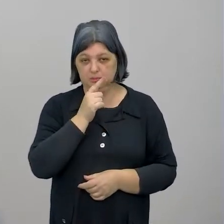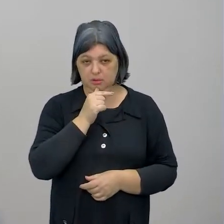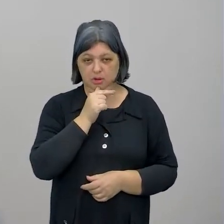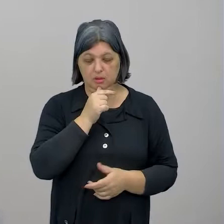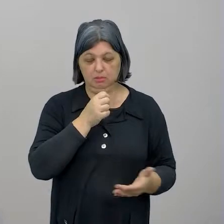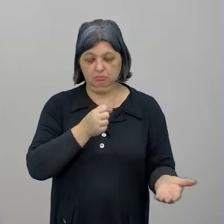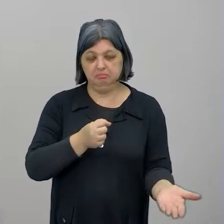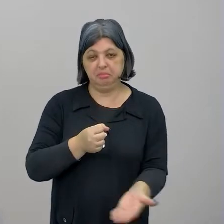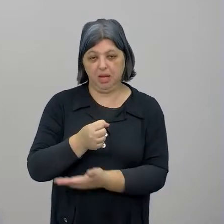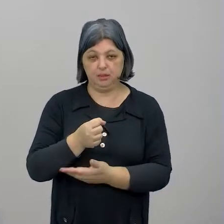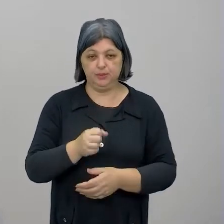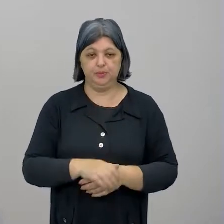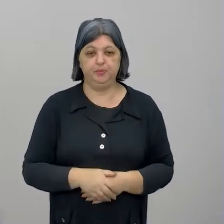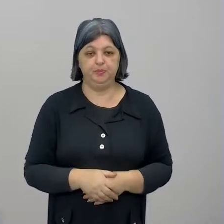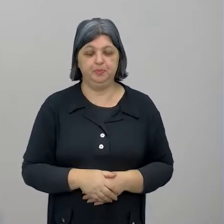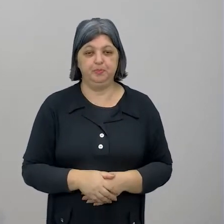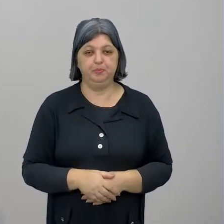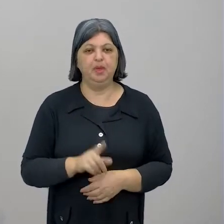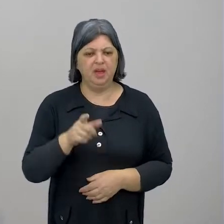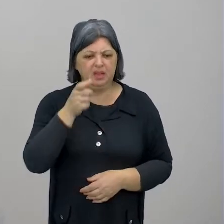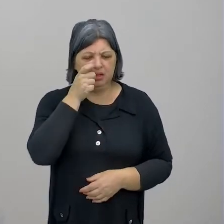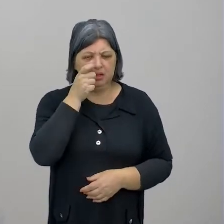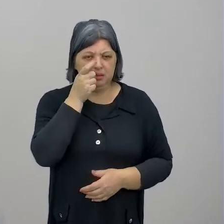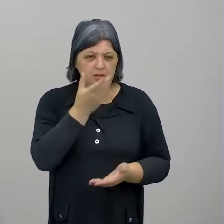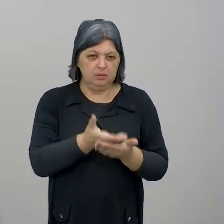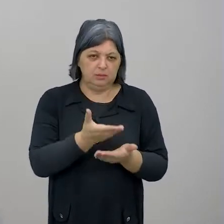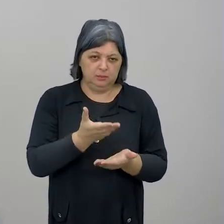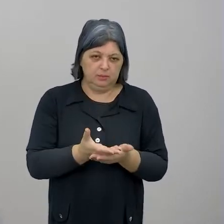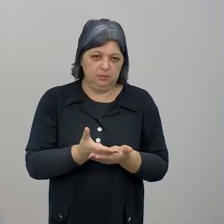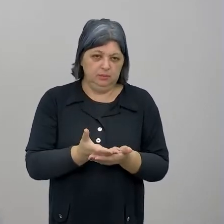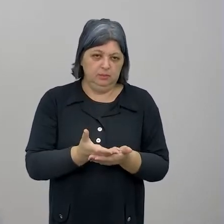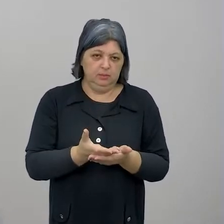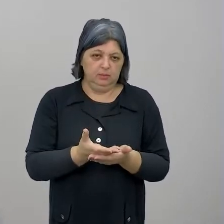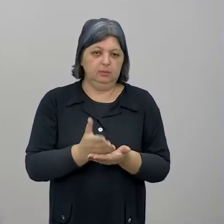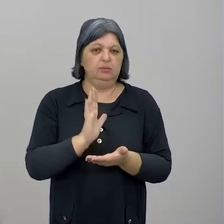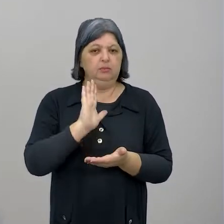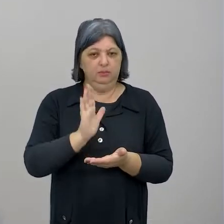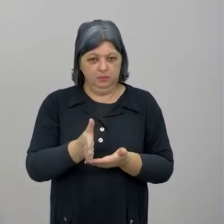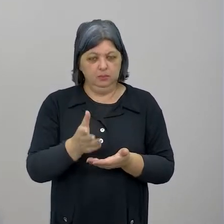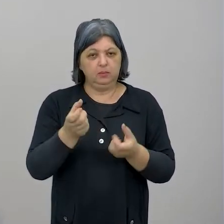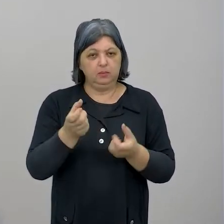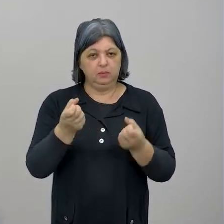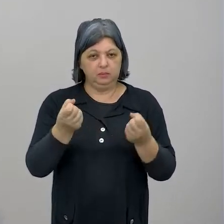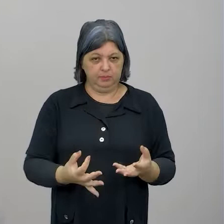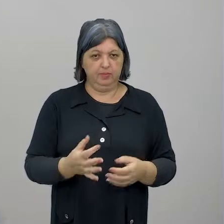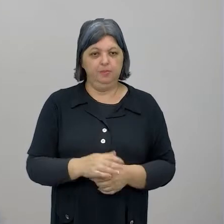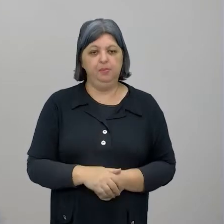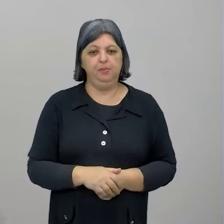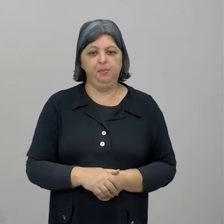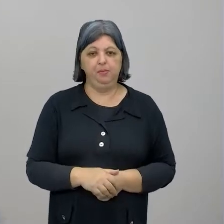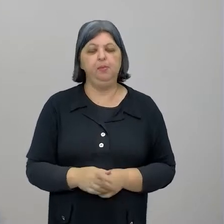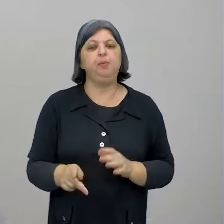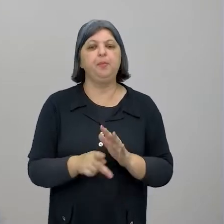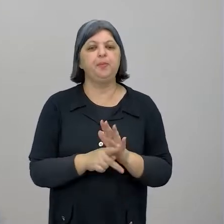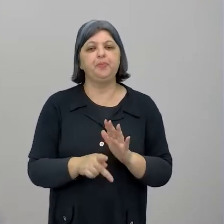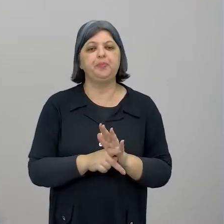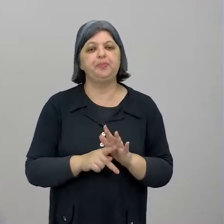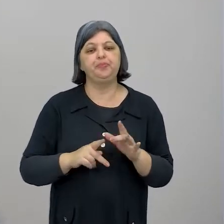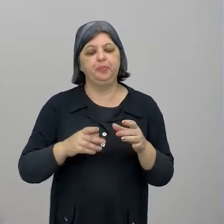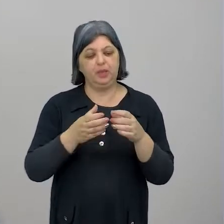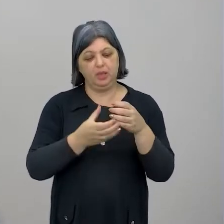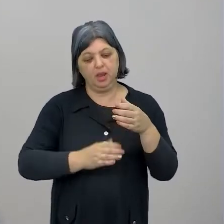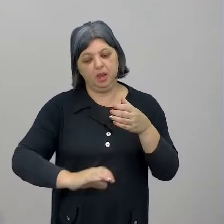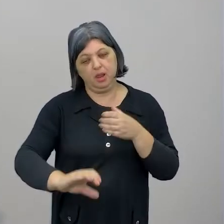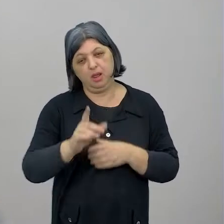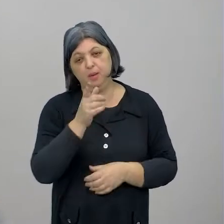interessante que durante, né, essas aulas que a gente estava falando justamente a respeito de saneamento básico, a